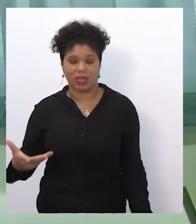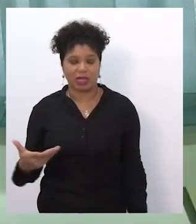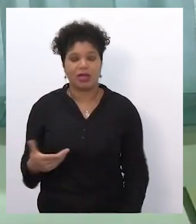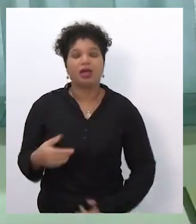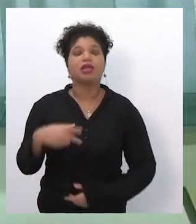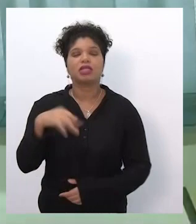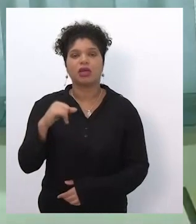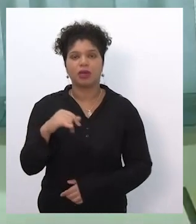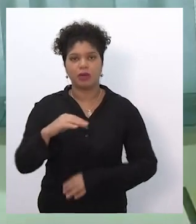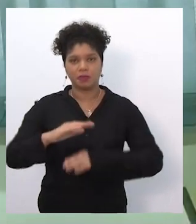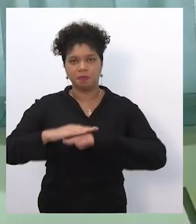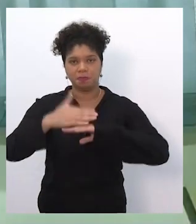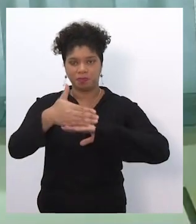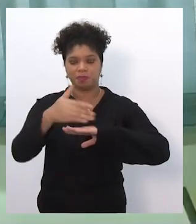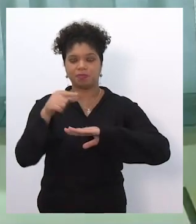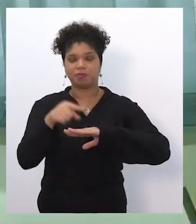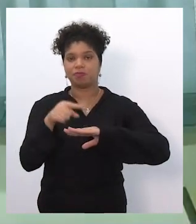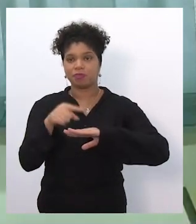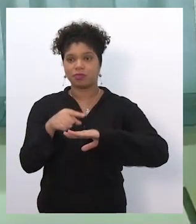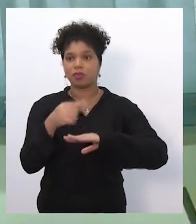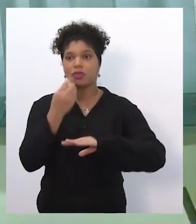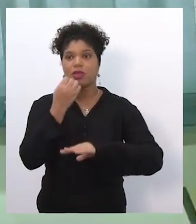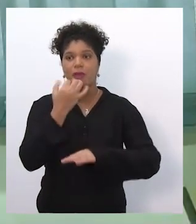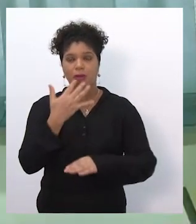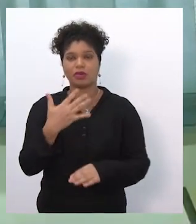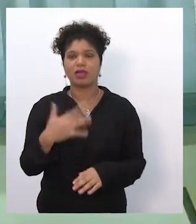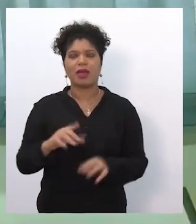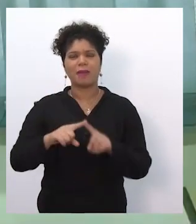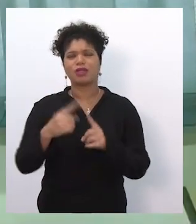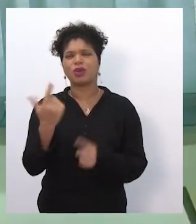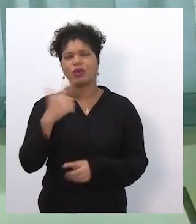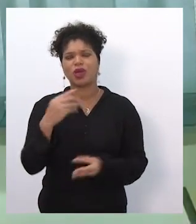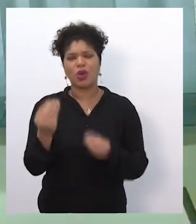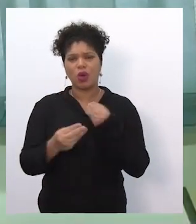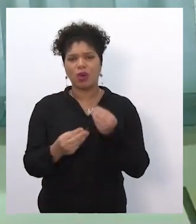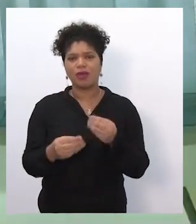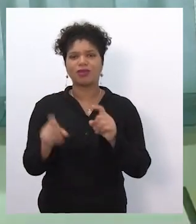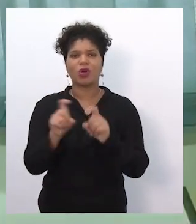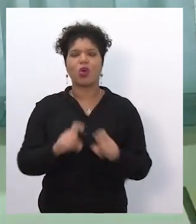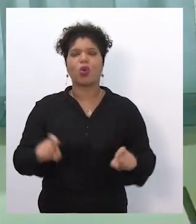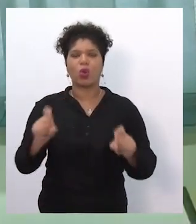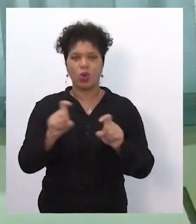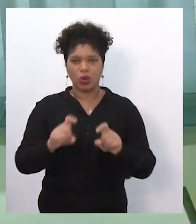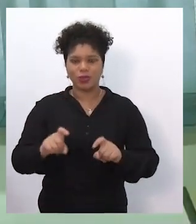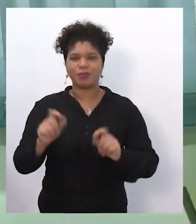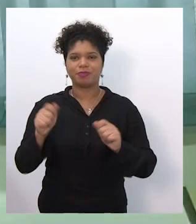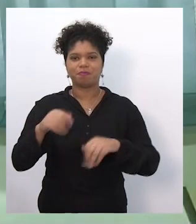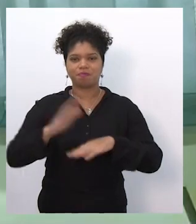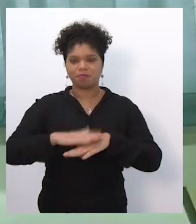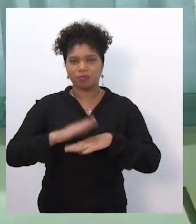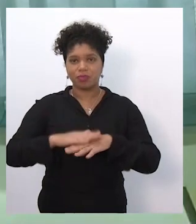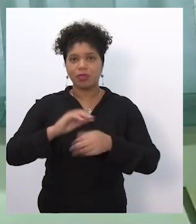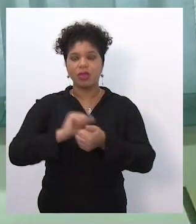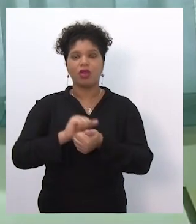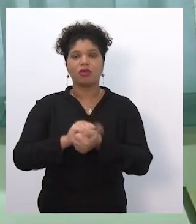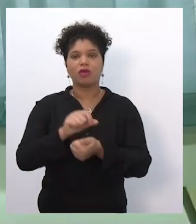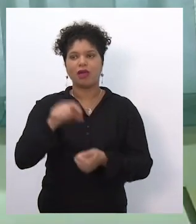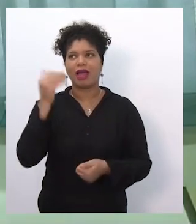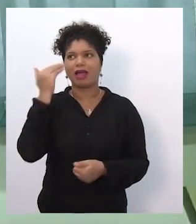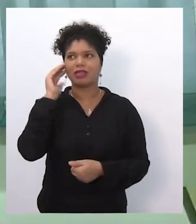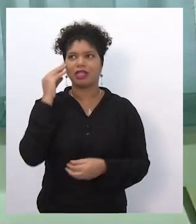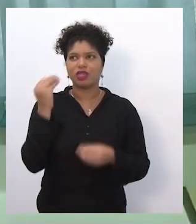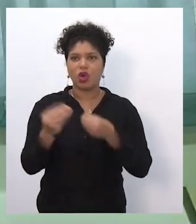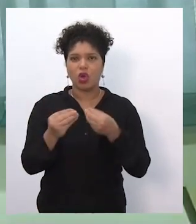núcleos acabam ajudando. E como é que consegue isso? Trabalhando no próprio equipamento. Então, é para vocês entenderem a magnitude